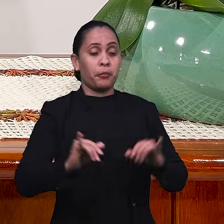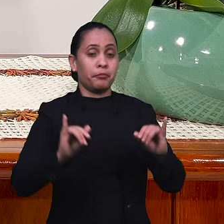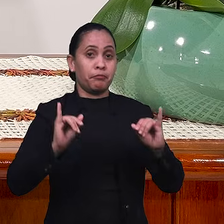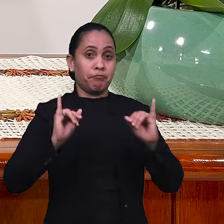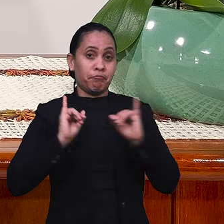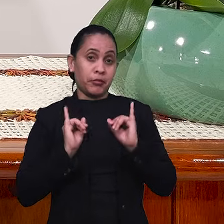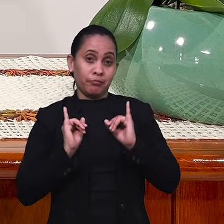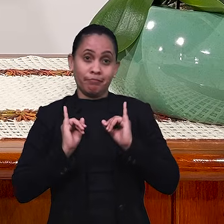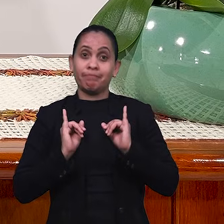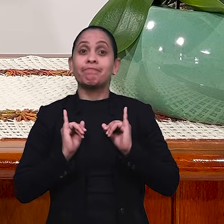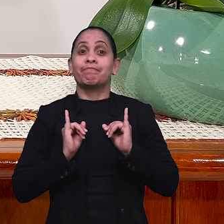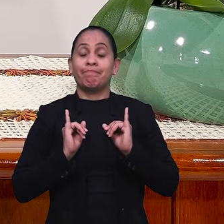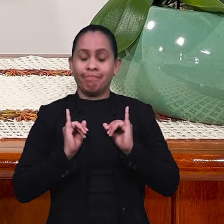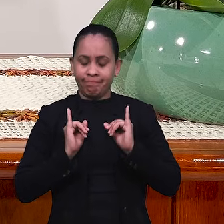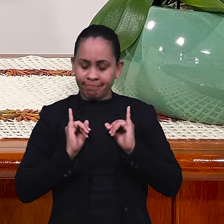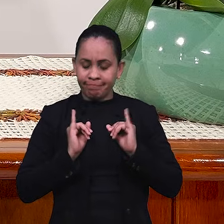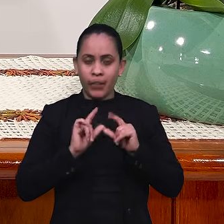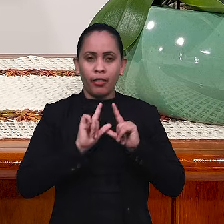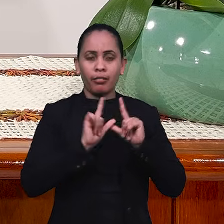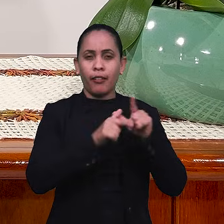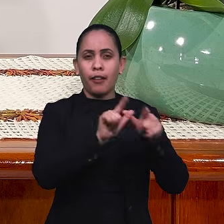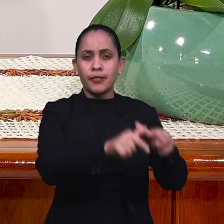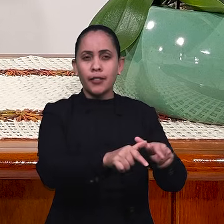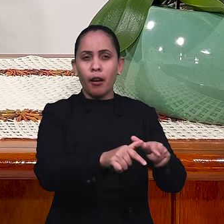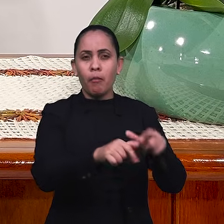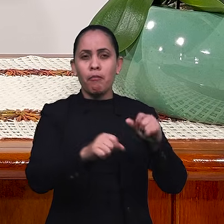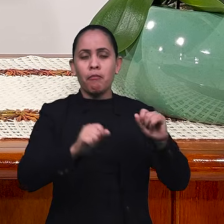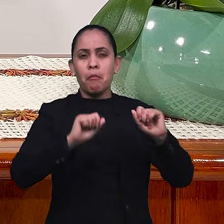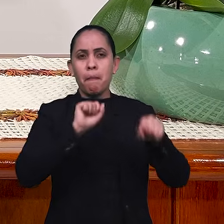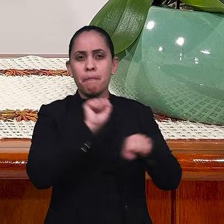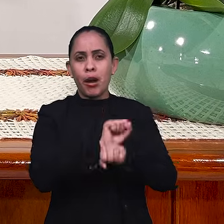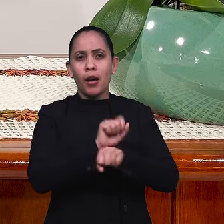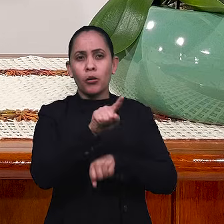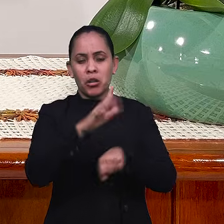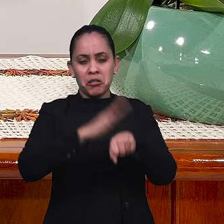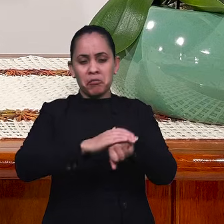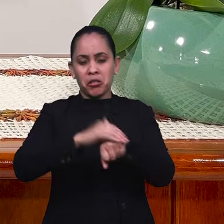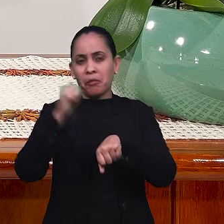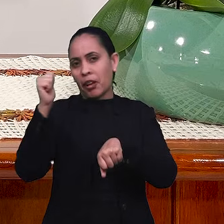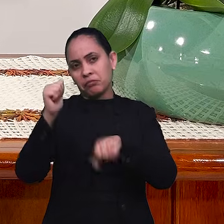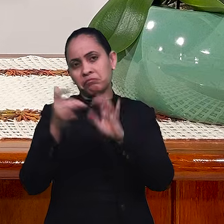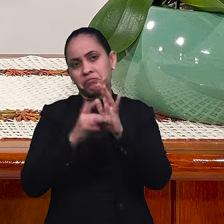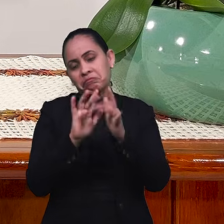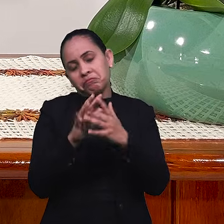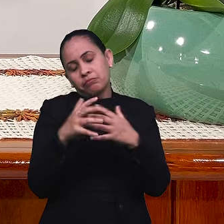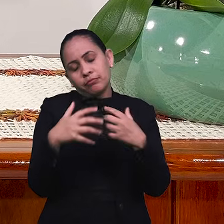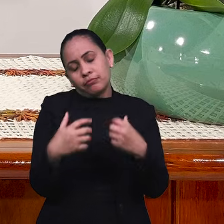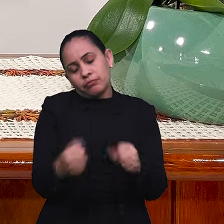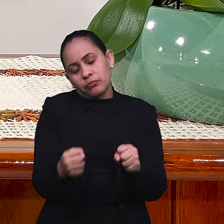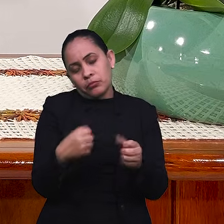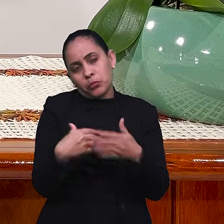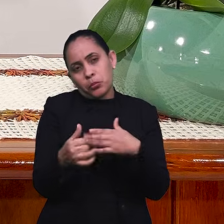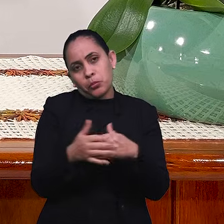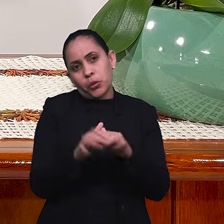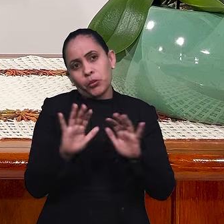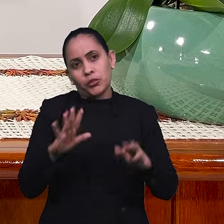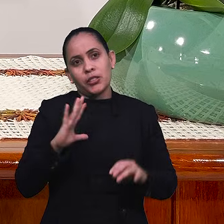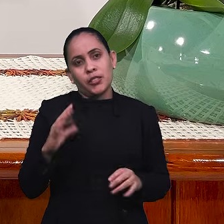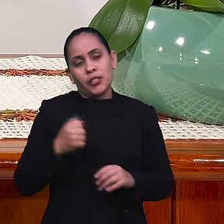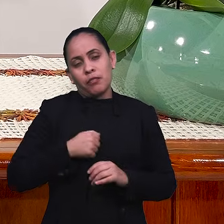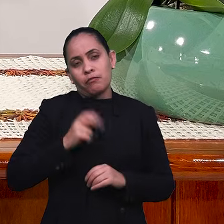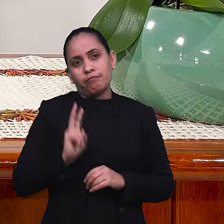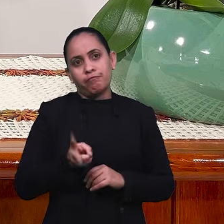tradição parou, a tradição evangélica parou no chamado. Não, fui chamado, uma vez salvo, salvo para